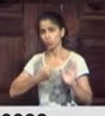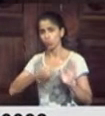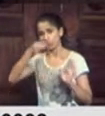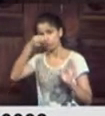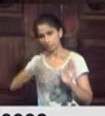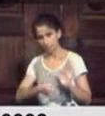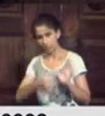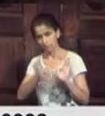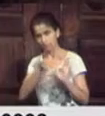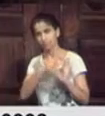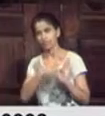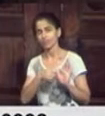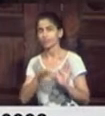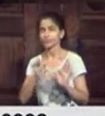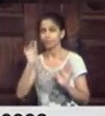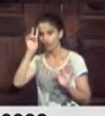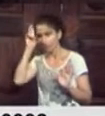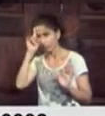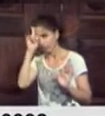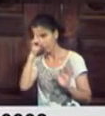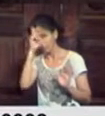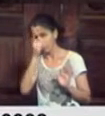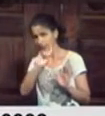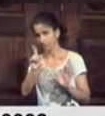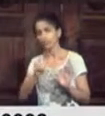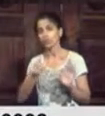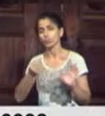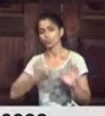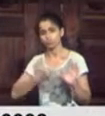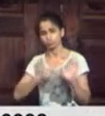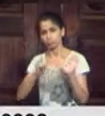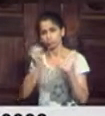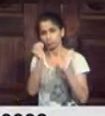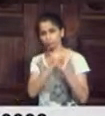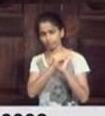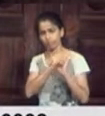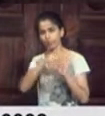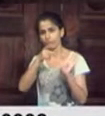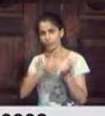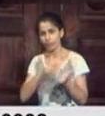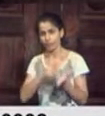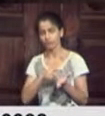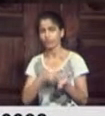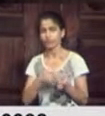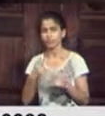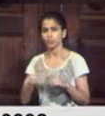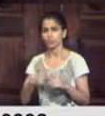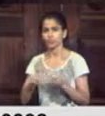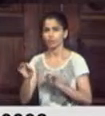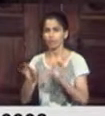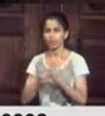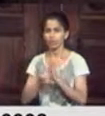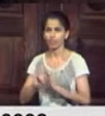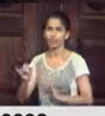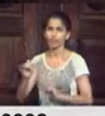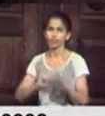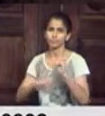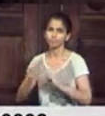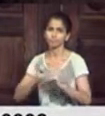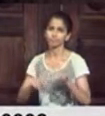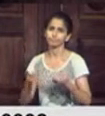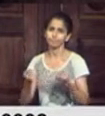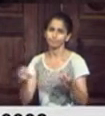sempre costumava encaminhar, receitas completamente superestimadas. Parece que o governo entendeu o tamanho da crise e está